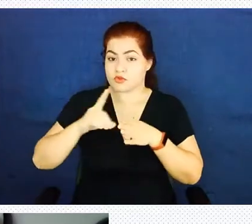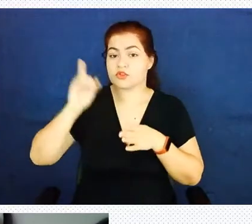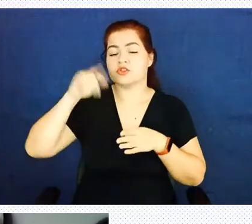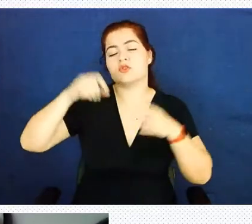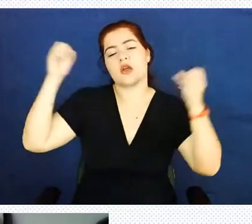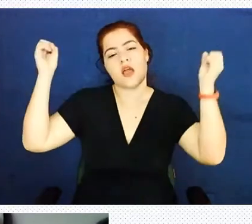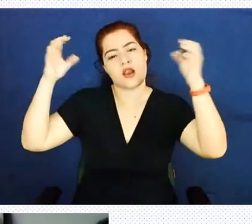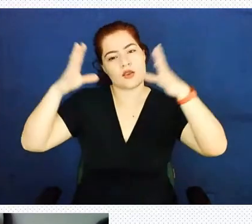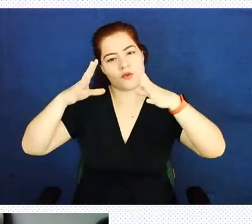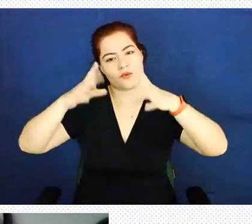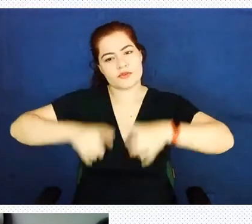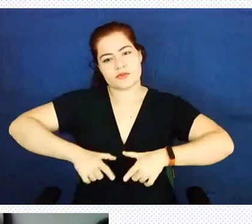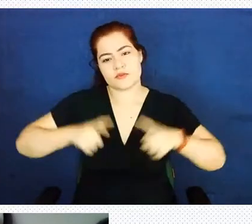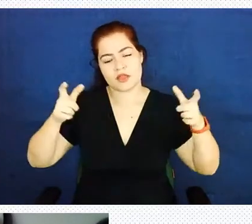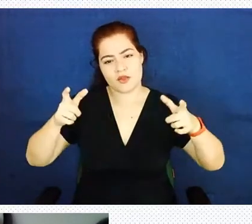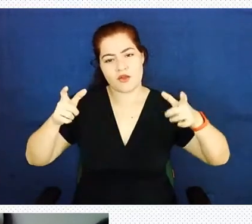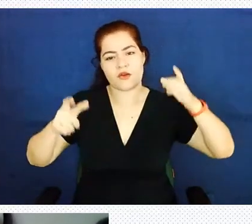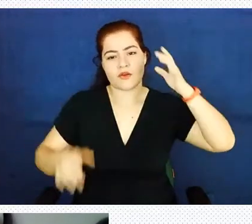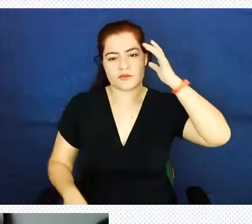maior.